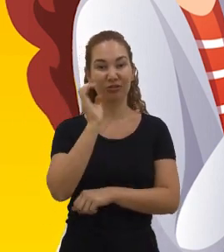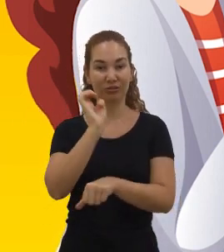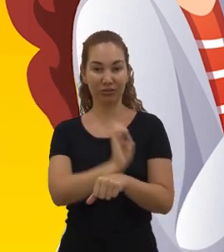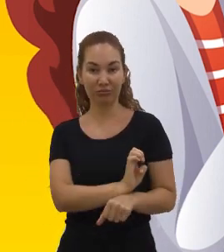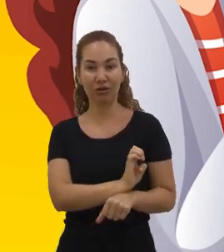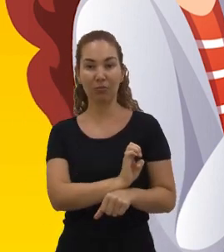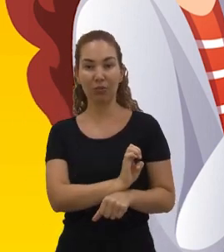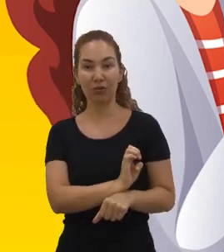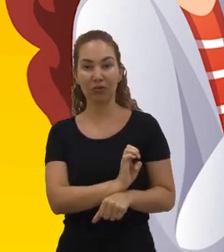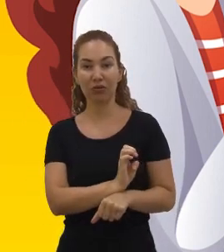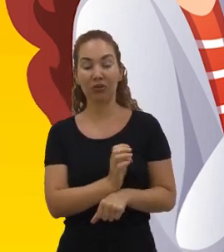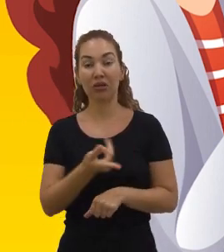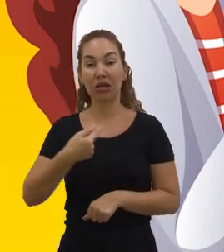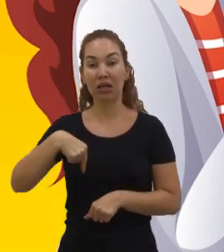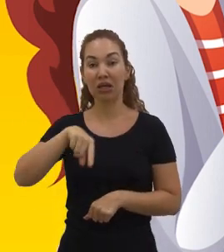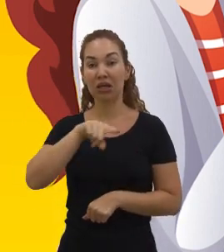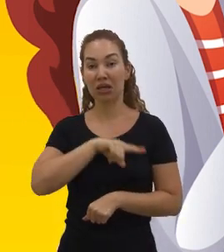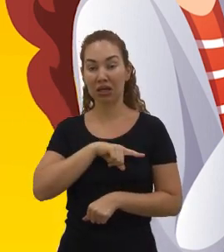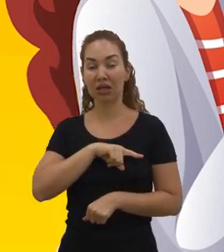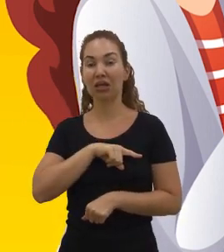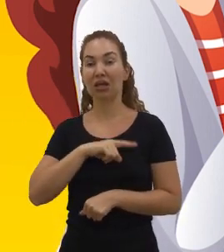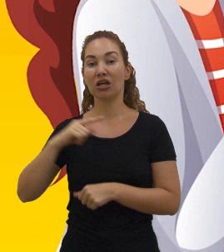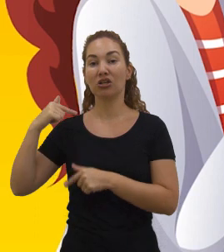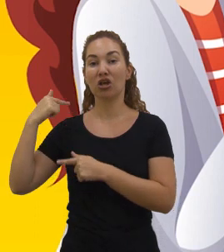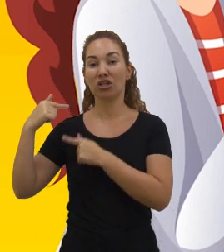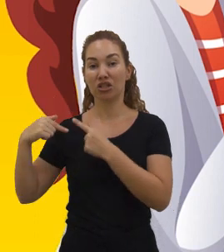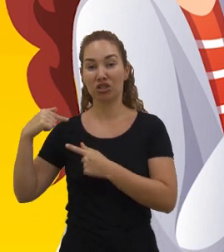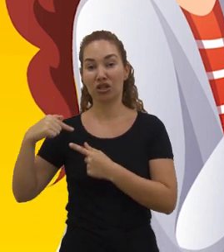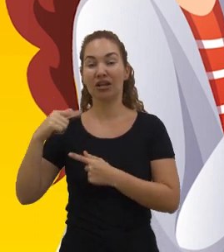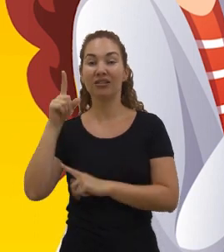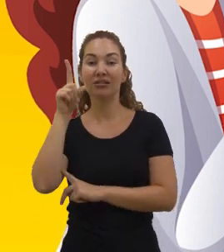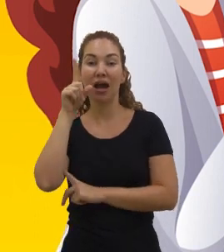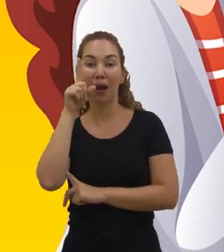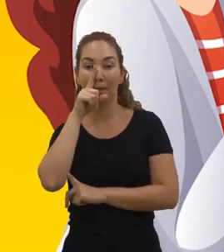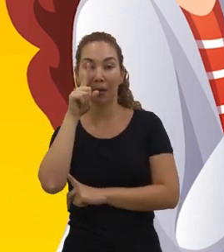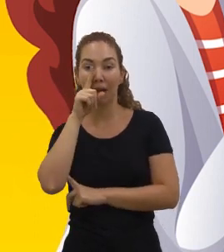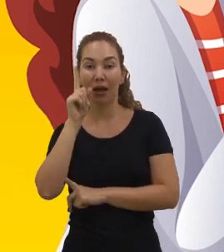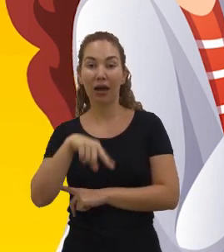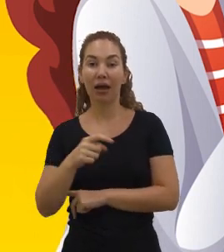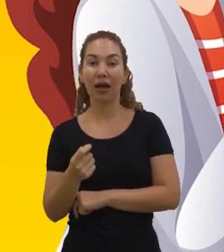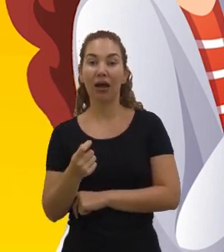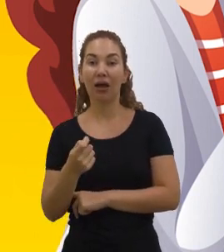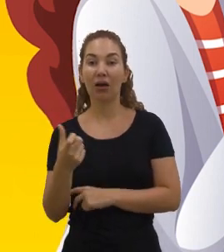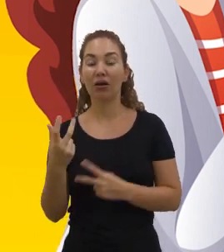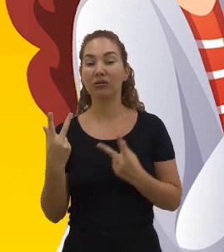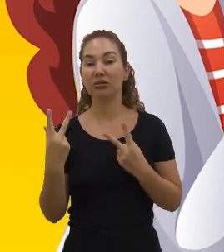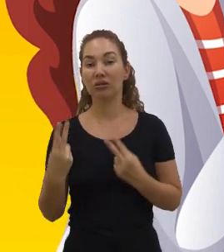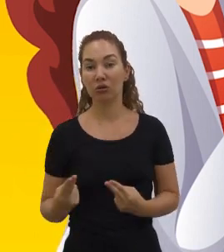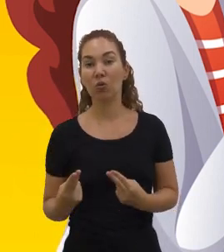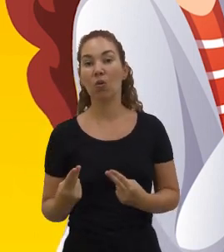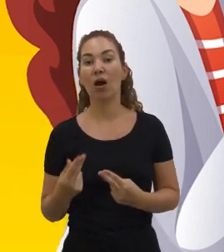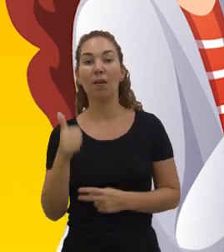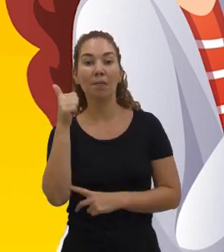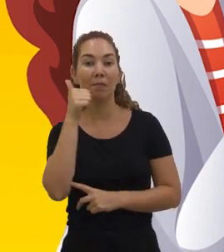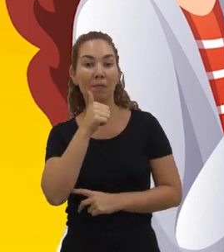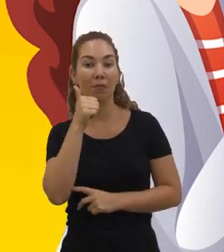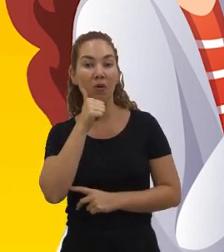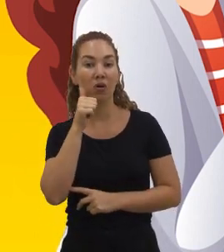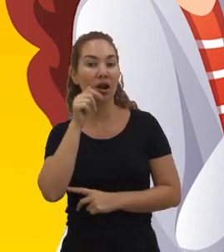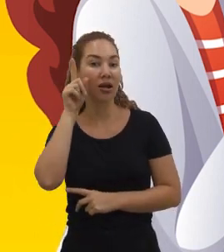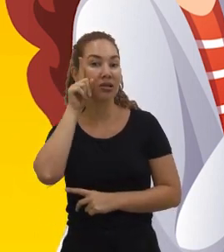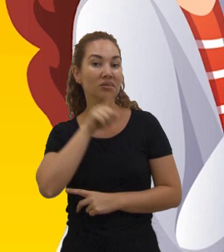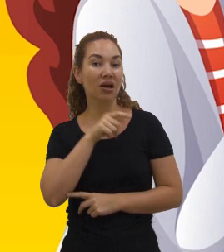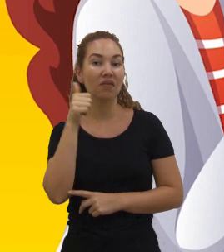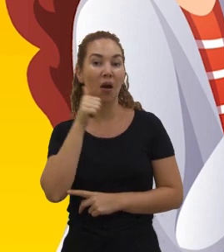europeus. E a nossa herança genética materna se divide quase na mesma proporção entre as mulheres africanas e as